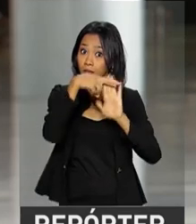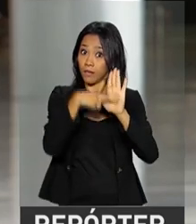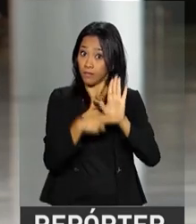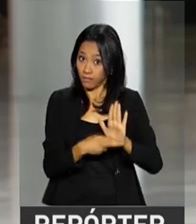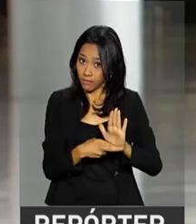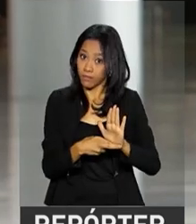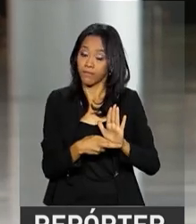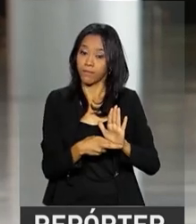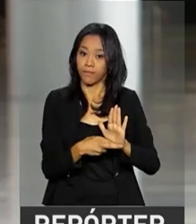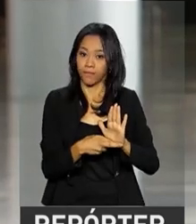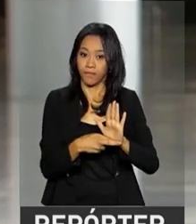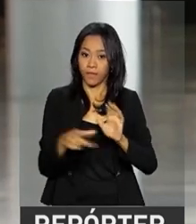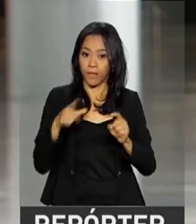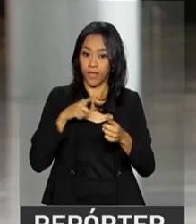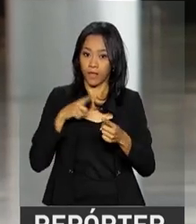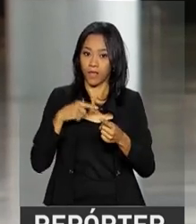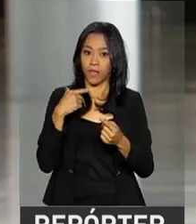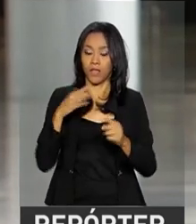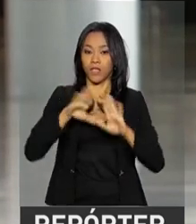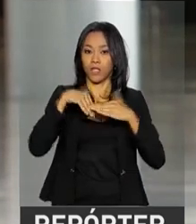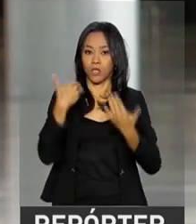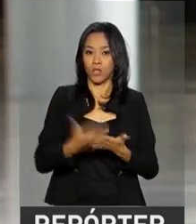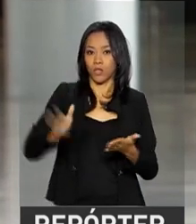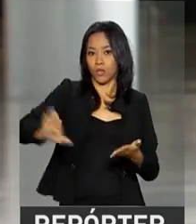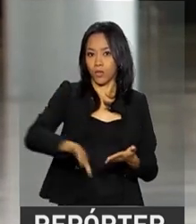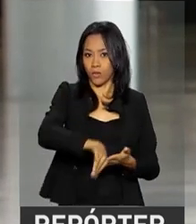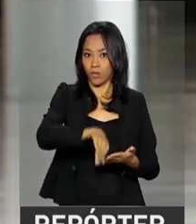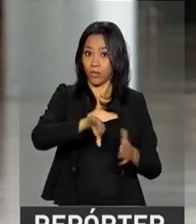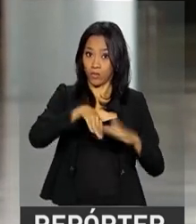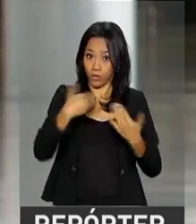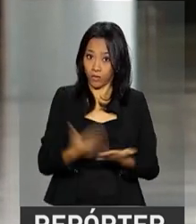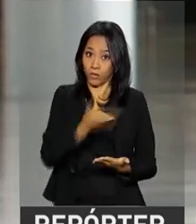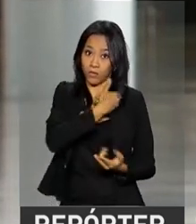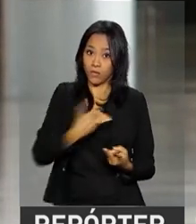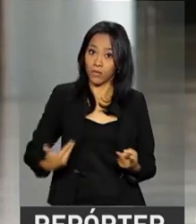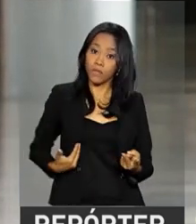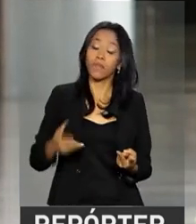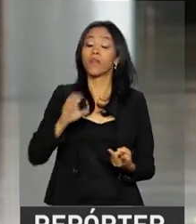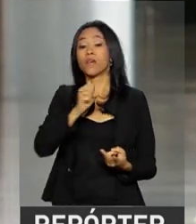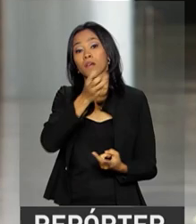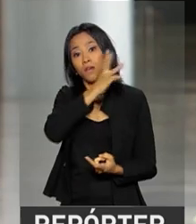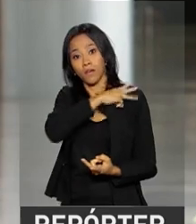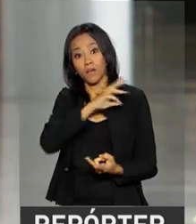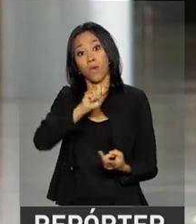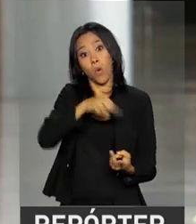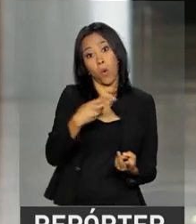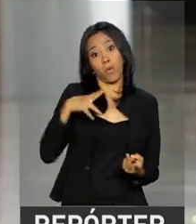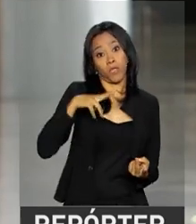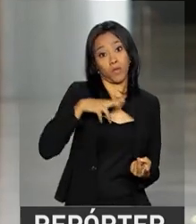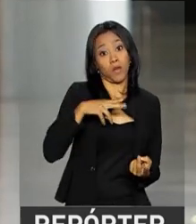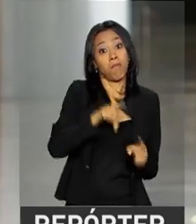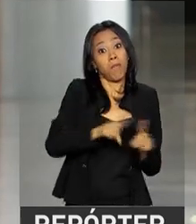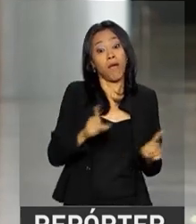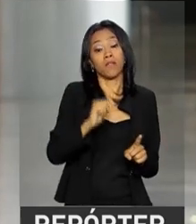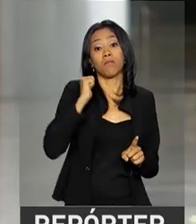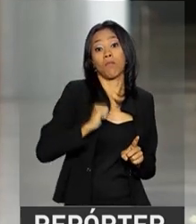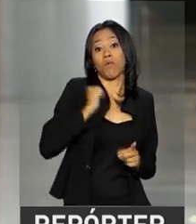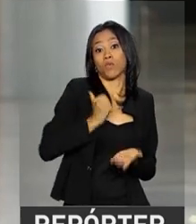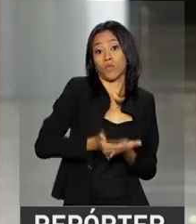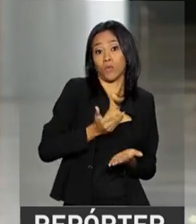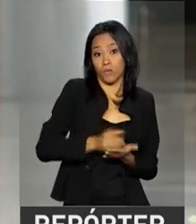condições ter feito o ensino médio completo em escola da rede pública ou em escola da rede particular como bolsista integral